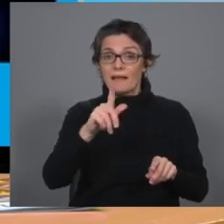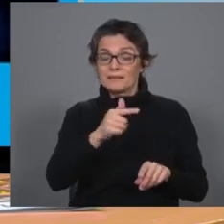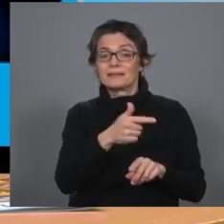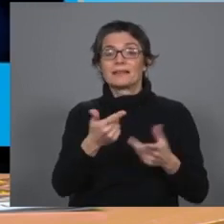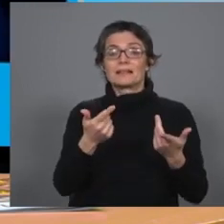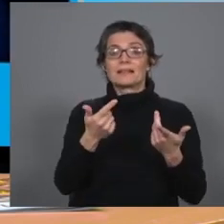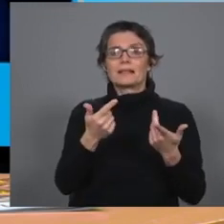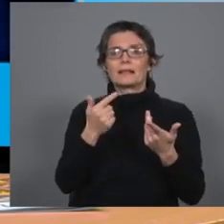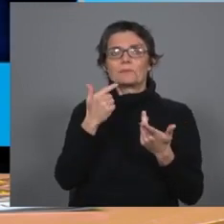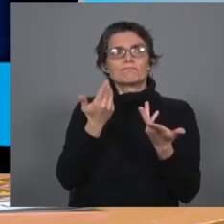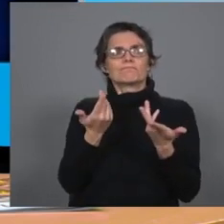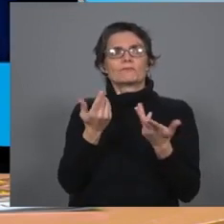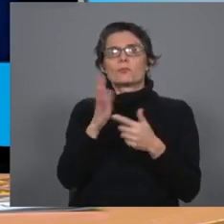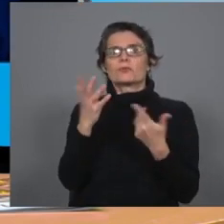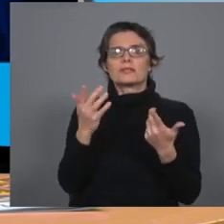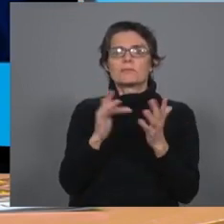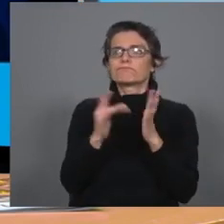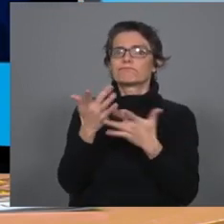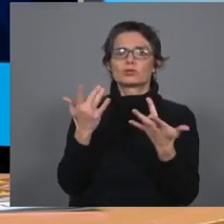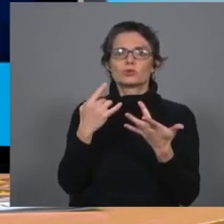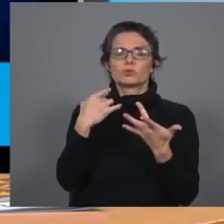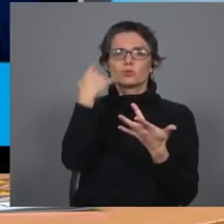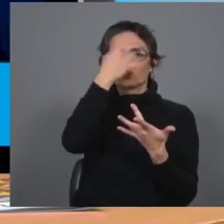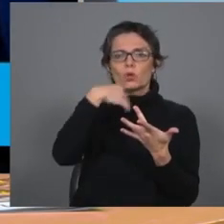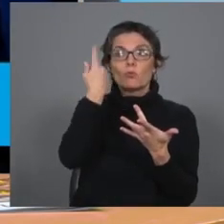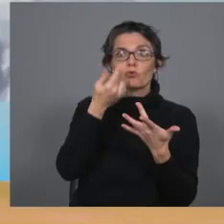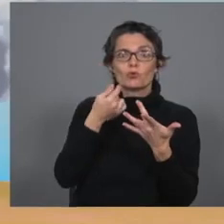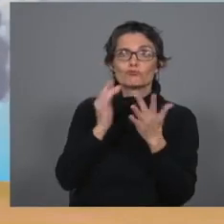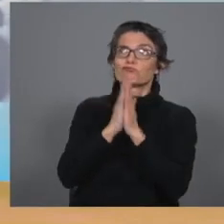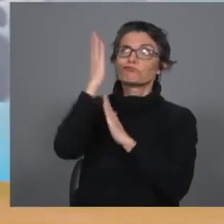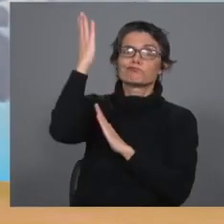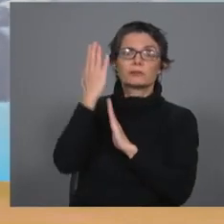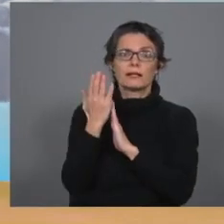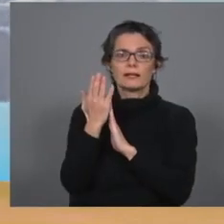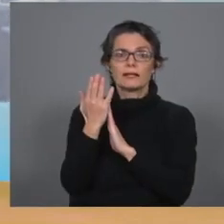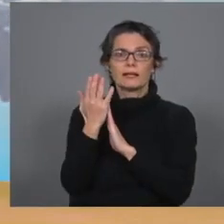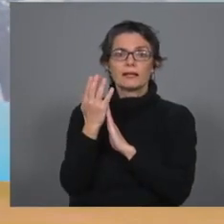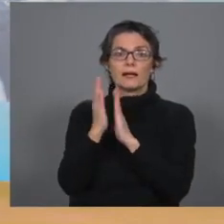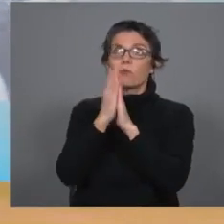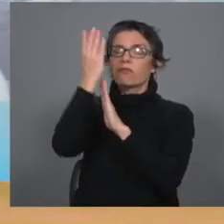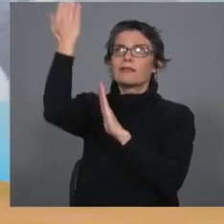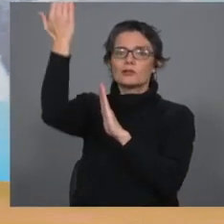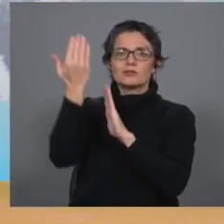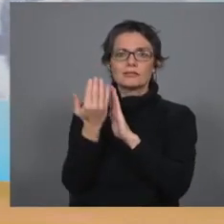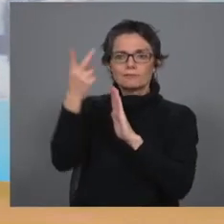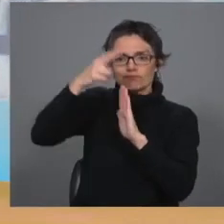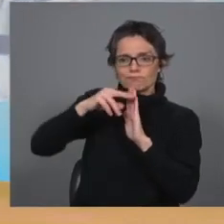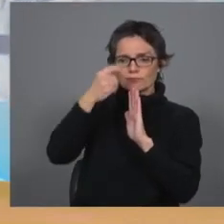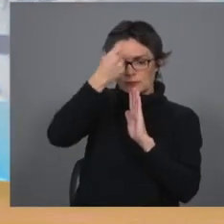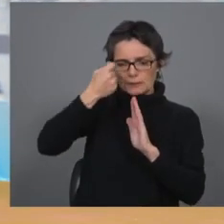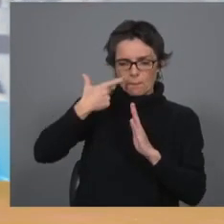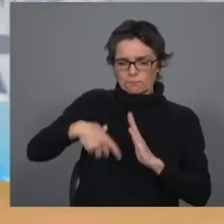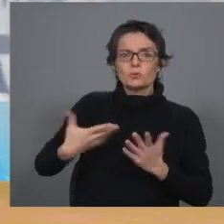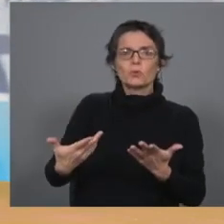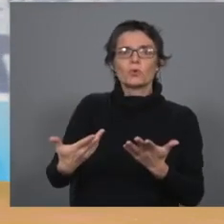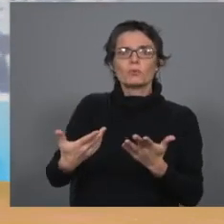Pai, cheio de ternura, cheio de misericórdia, veio para cuidar dos mais pobres, como ele dizia lá na sinagoga de